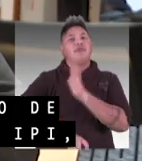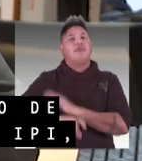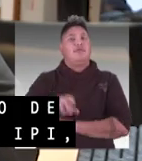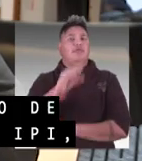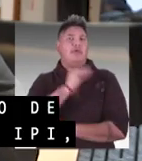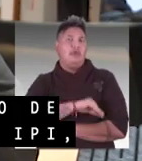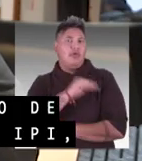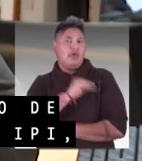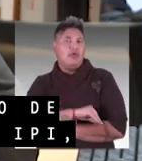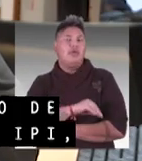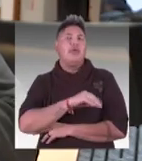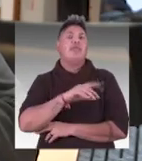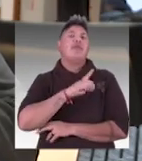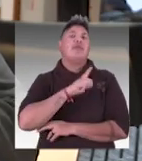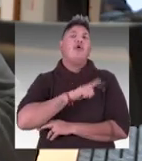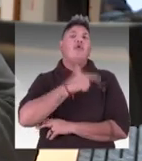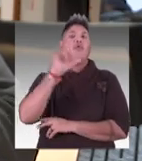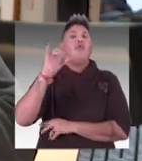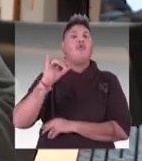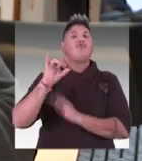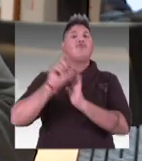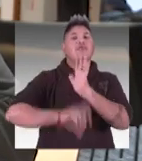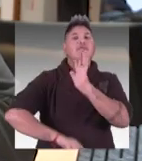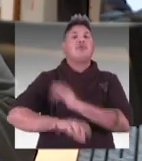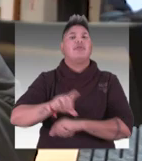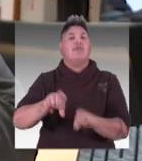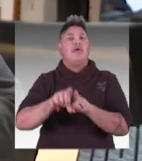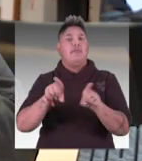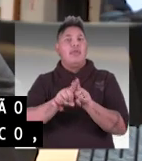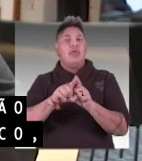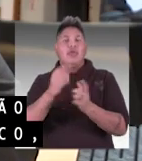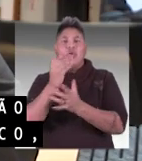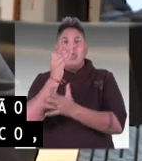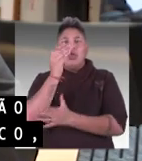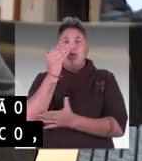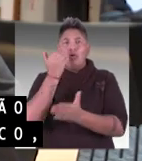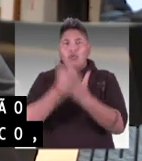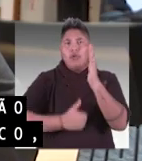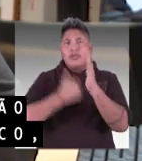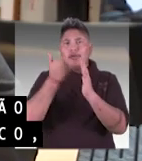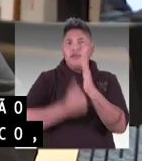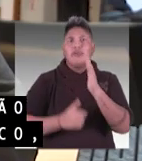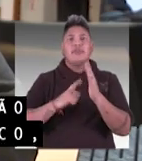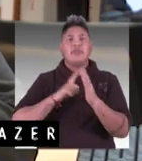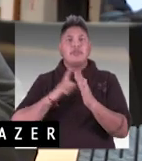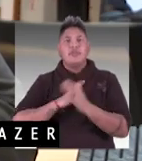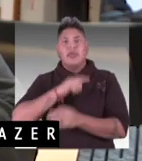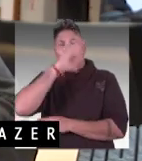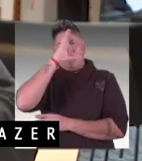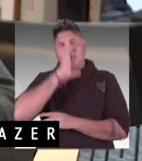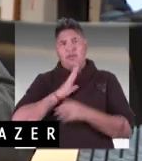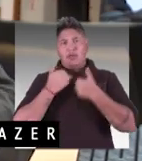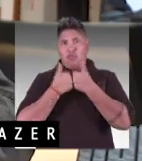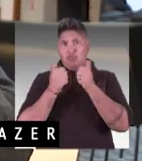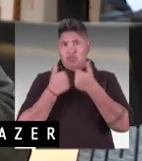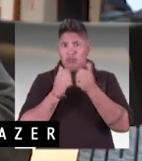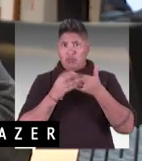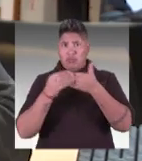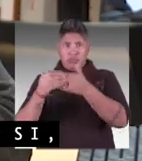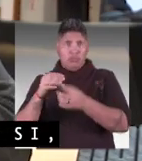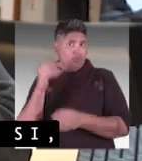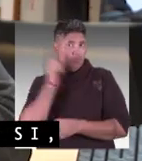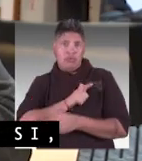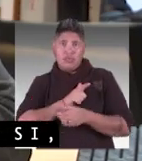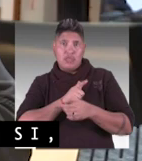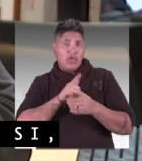alguns impostos como o IPI, o ICMS e o IOF. Você vai ter isenção de transporte público, dependendo se você não conseguir